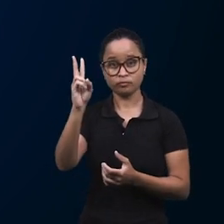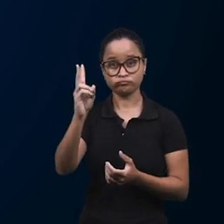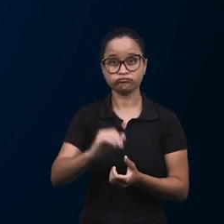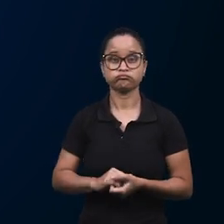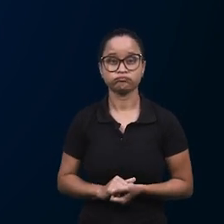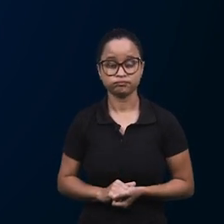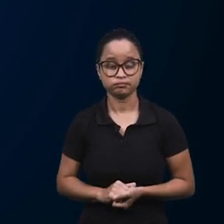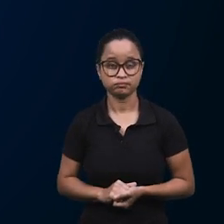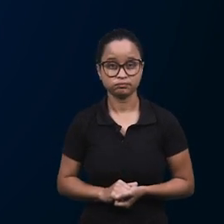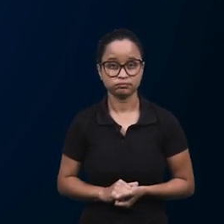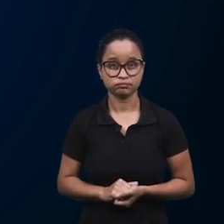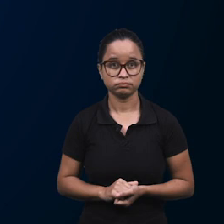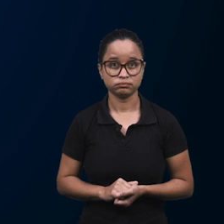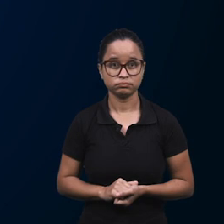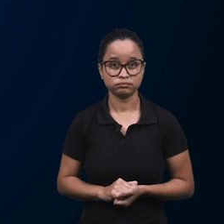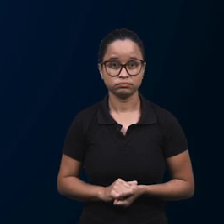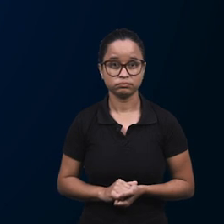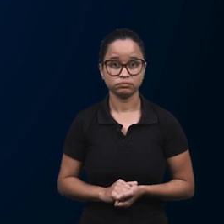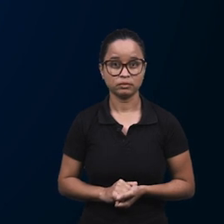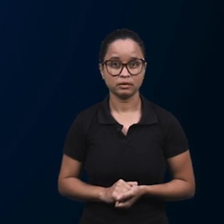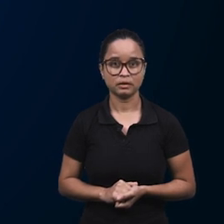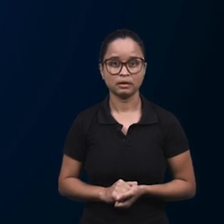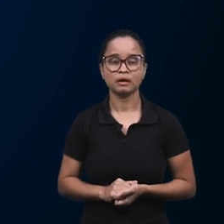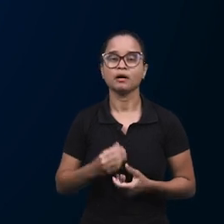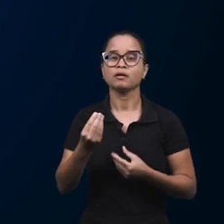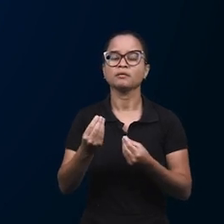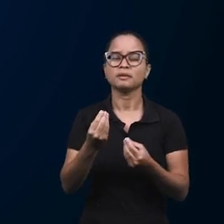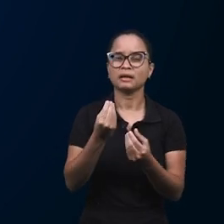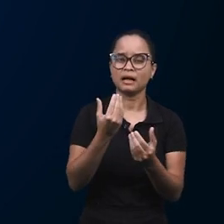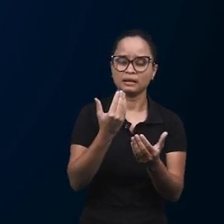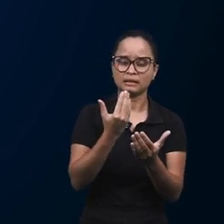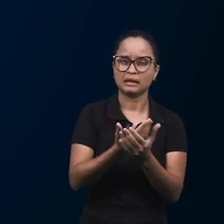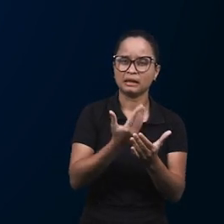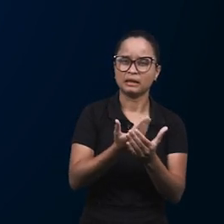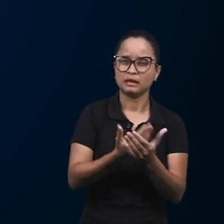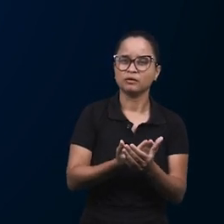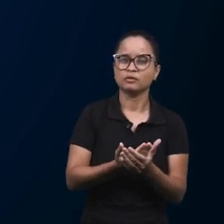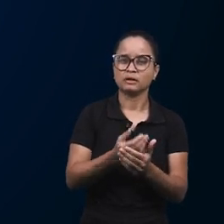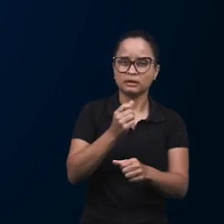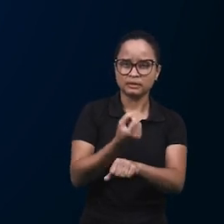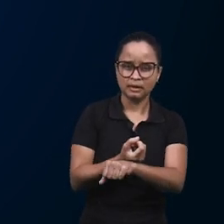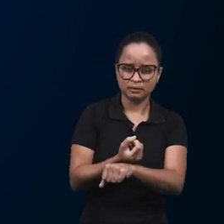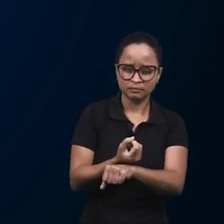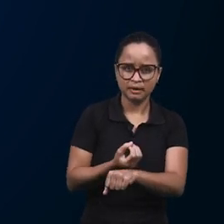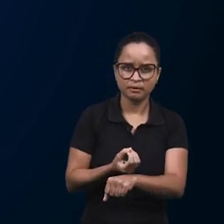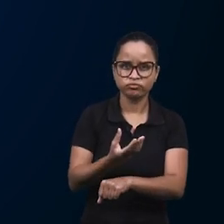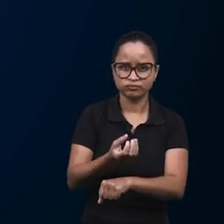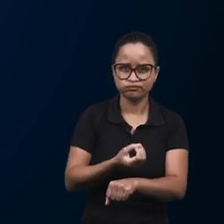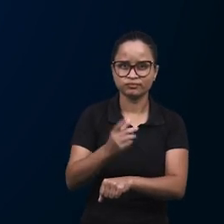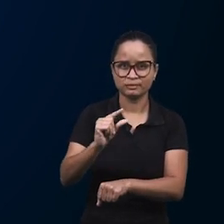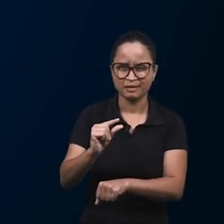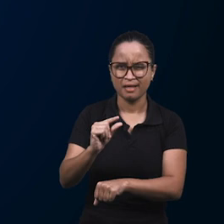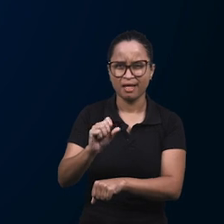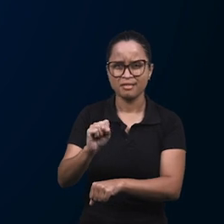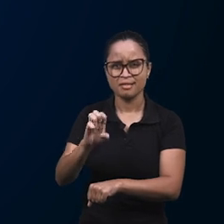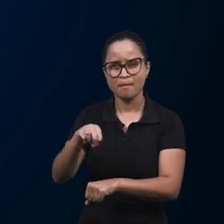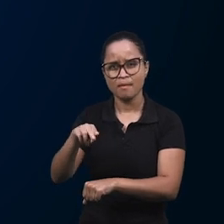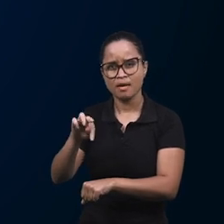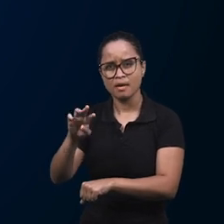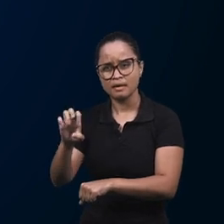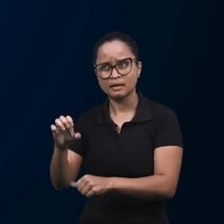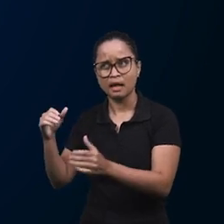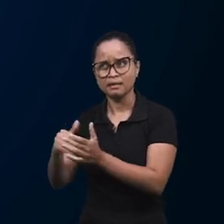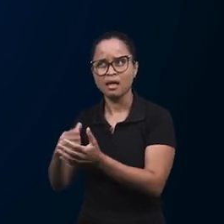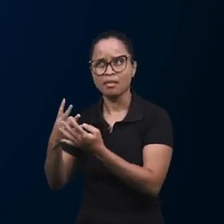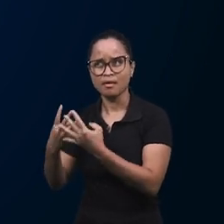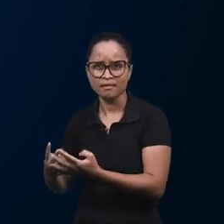ele está da parábola da semente até a parábola da rede. Se nós